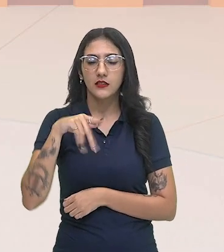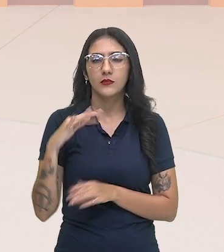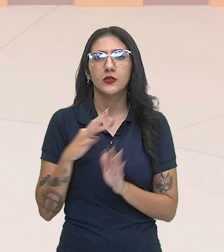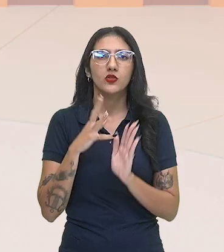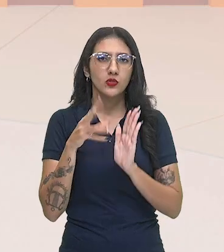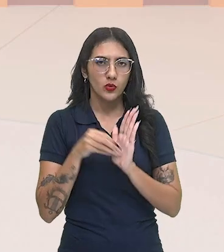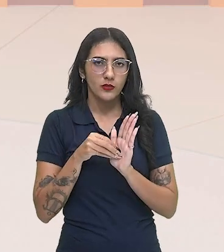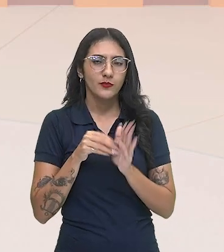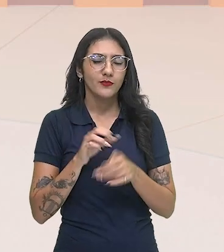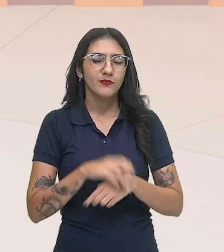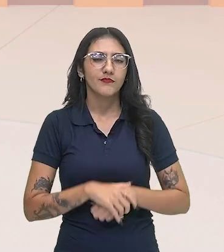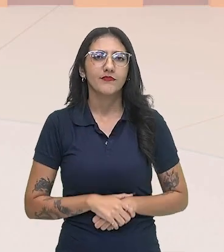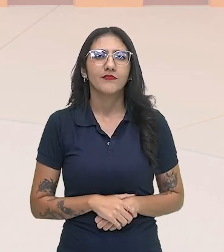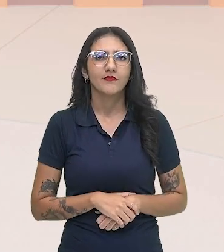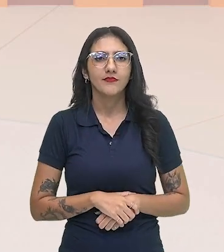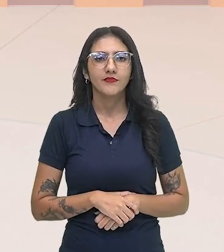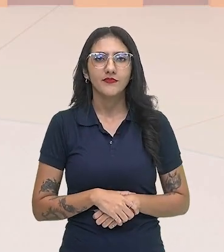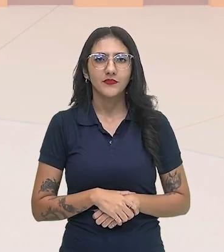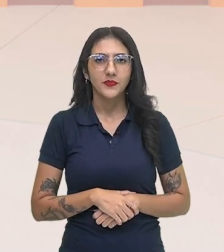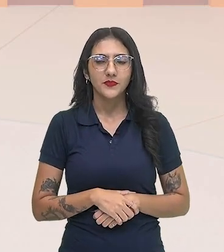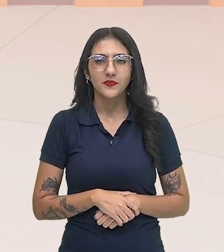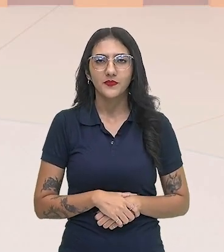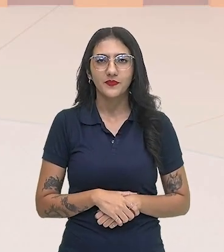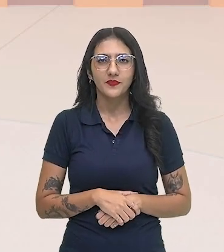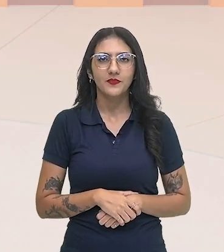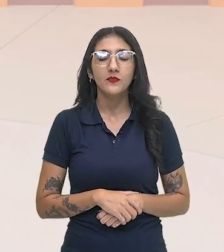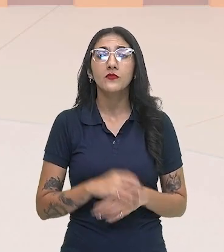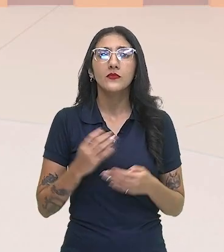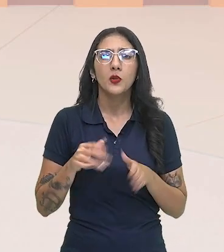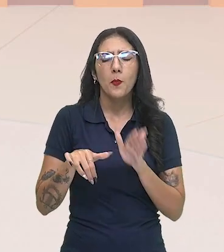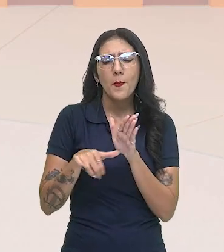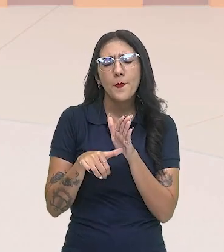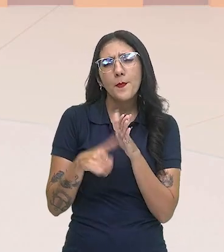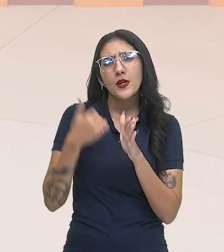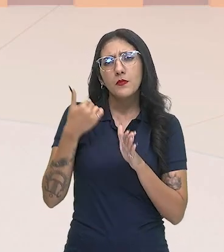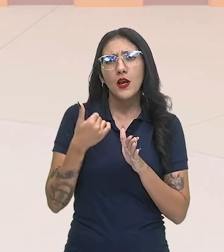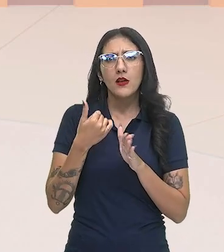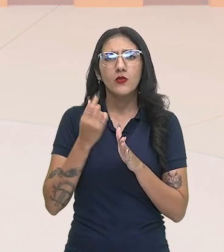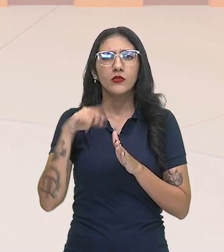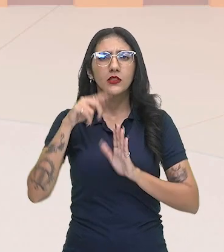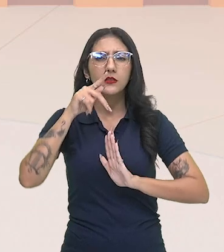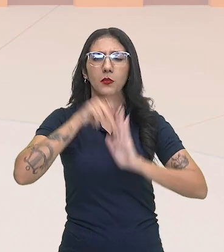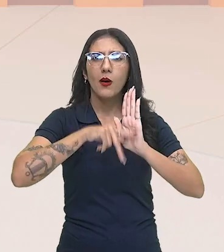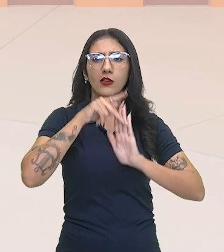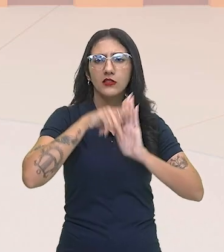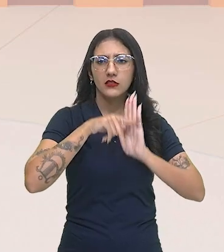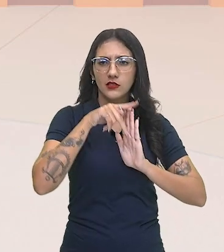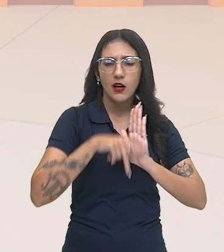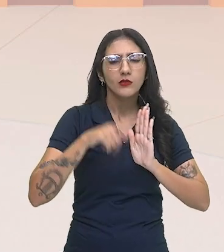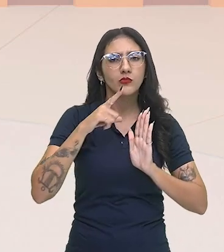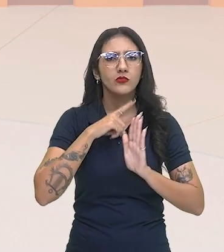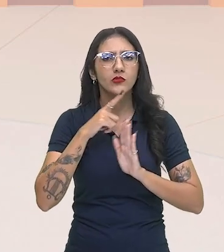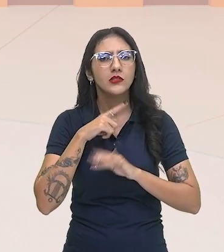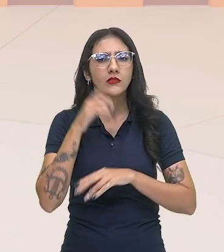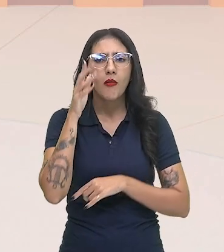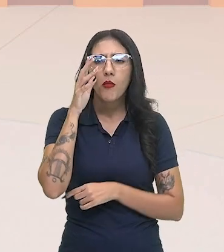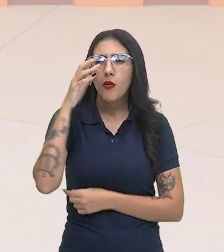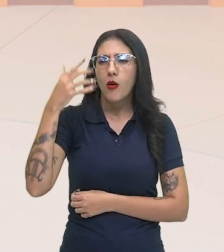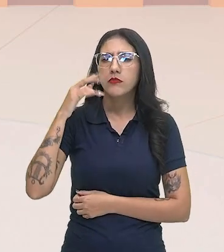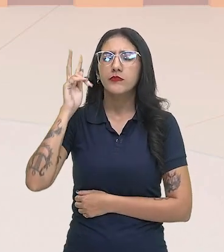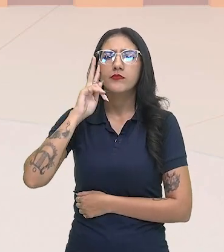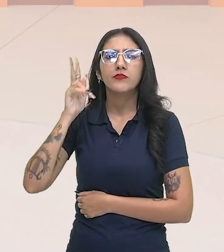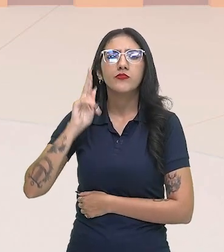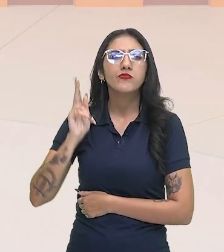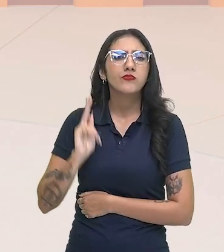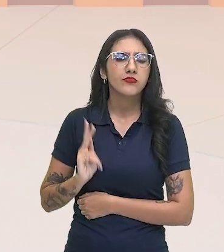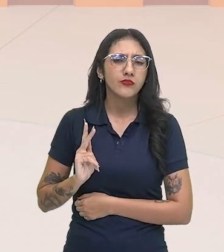Amazônia. E o primeiro desses grandes projetos que nós podemos citar para vocês, de acordo com a história, foi